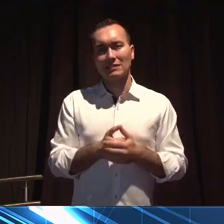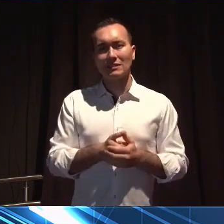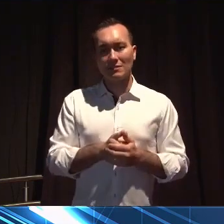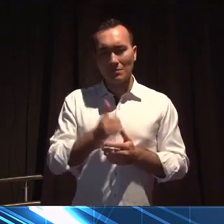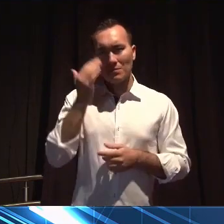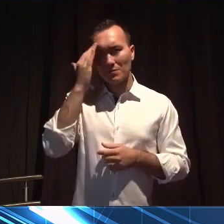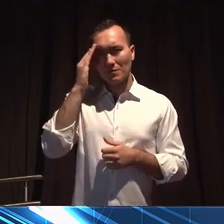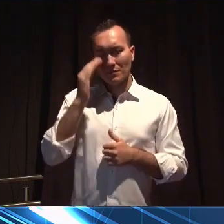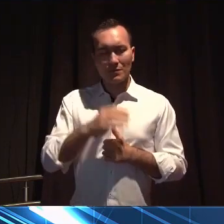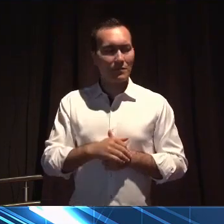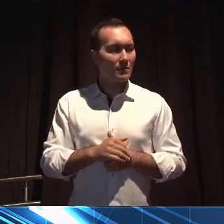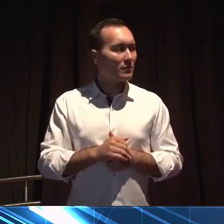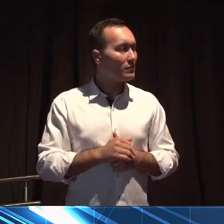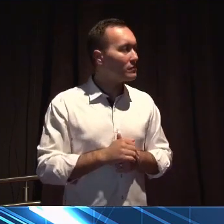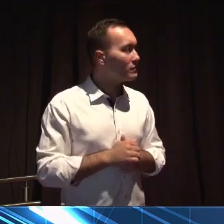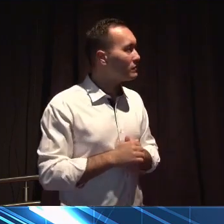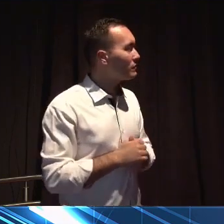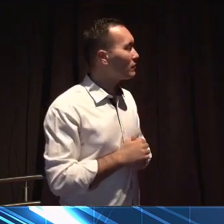dentro do Node, dá problema.